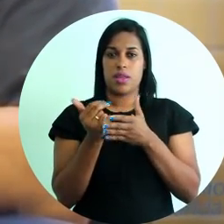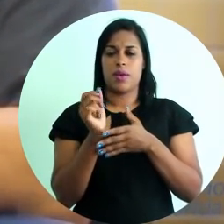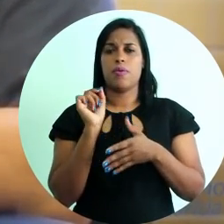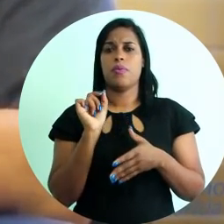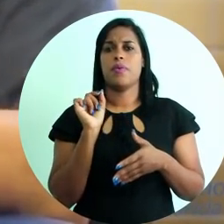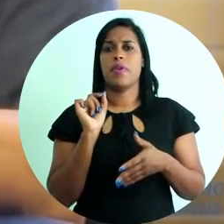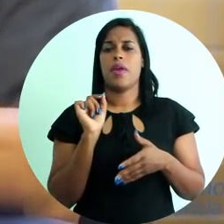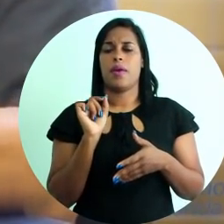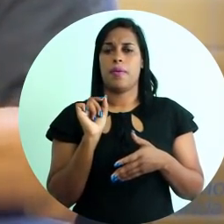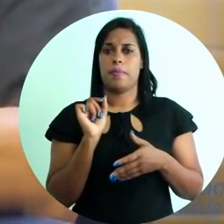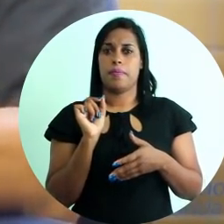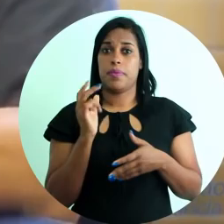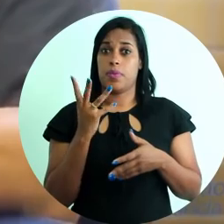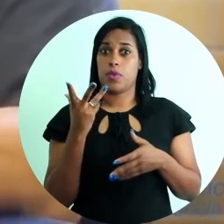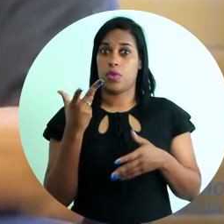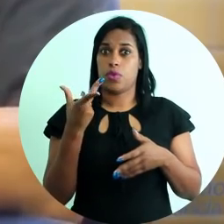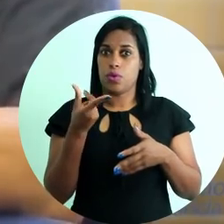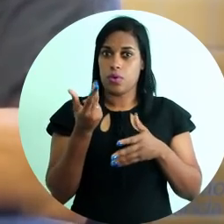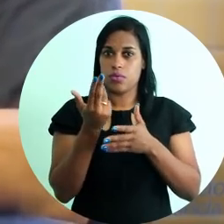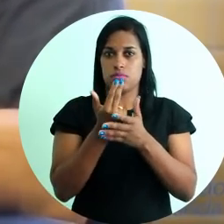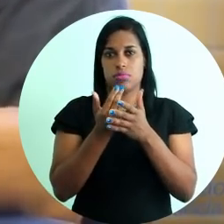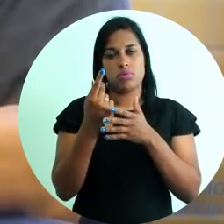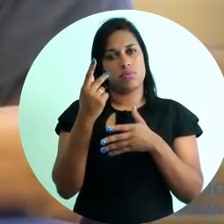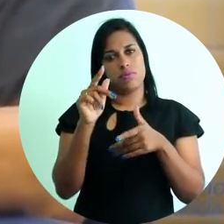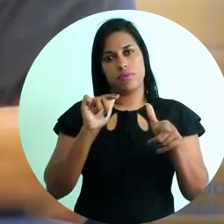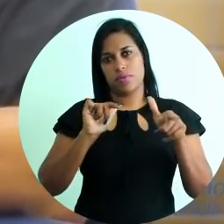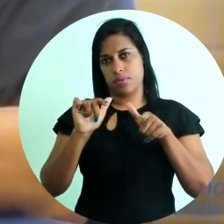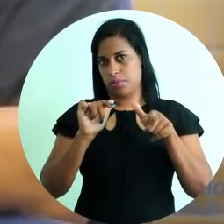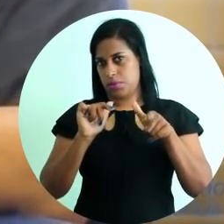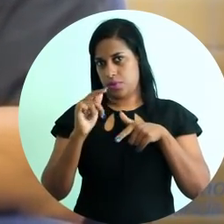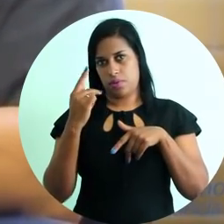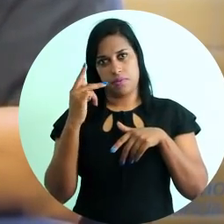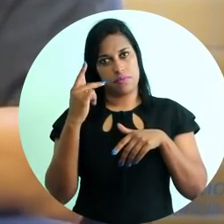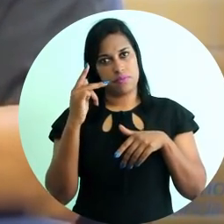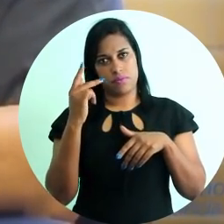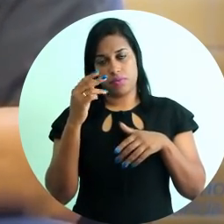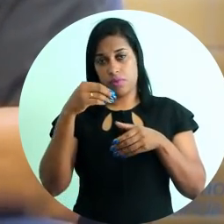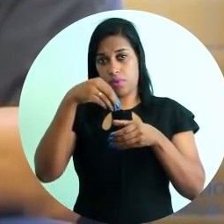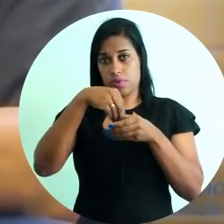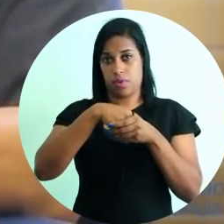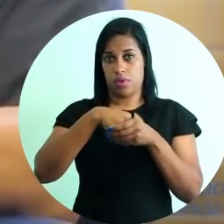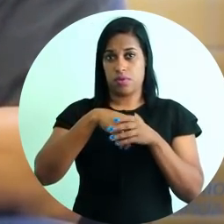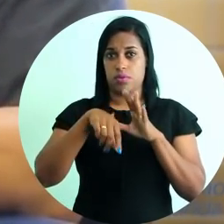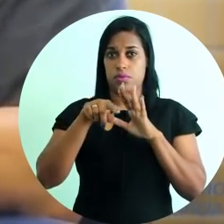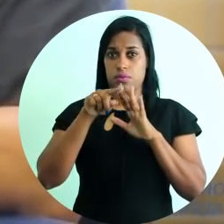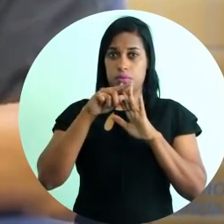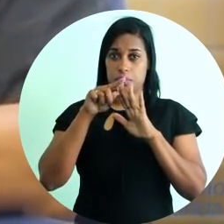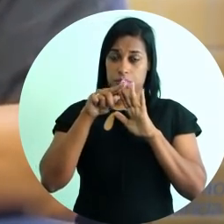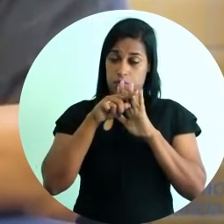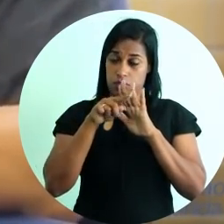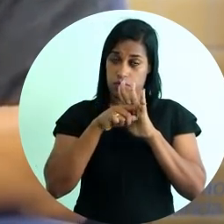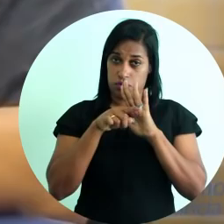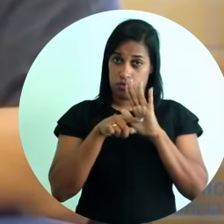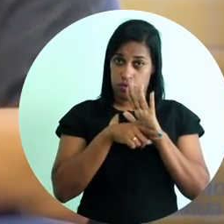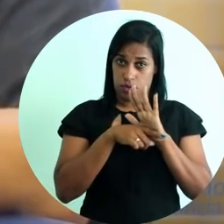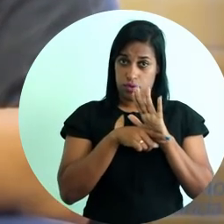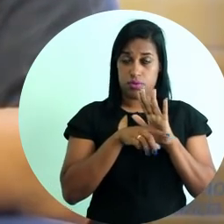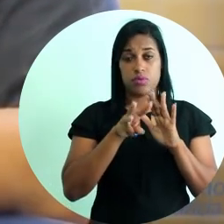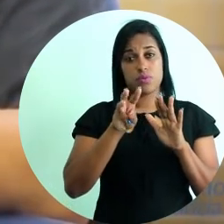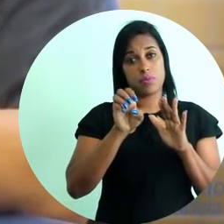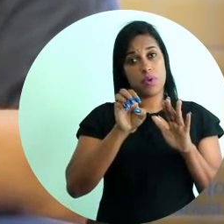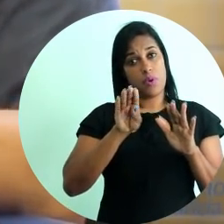de imagens? Todas as imagens que você vai trabalhar, que você vai manipular dentro de projetos, em projetos para a